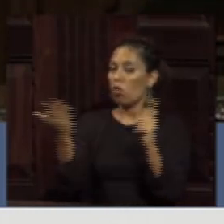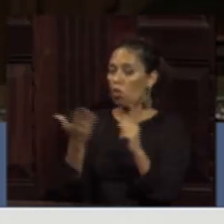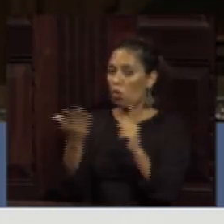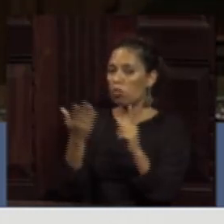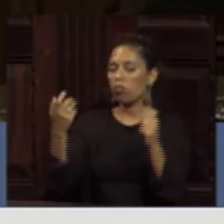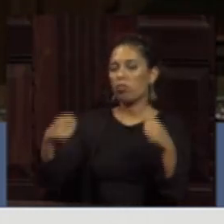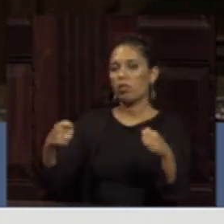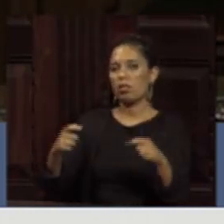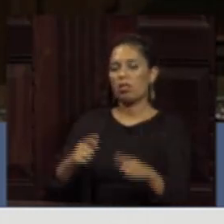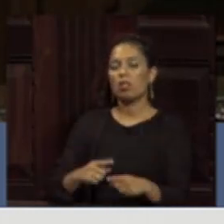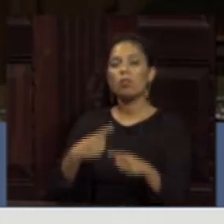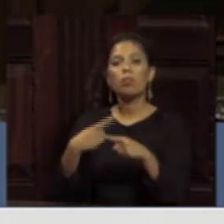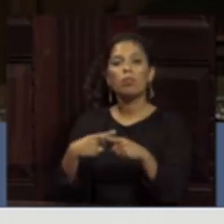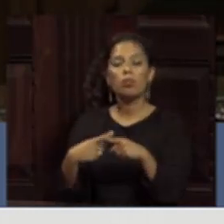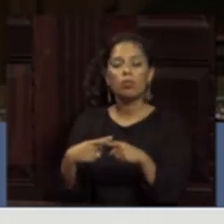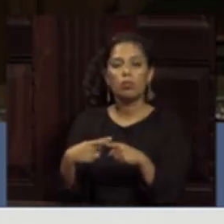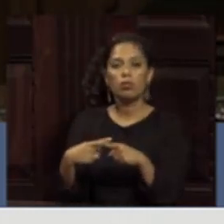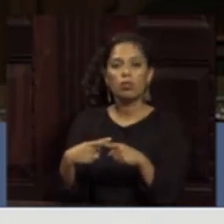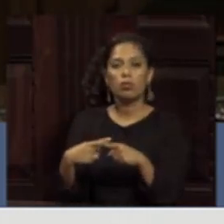Porque